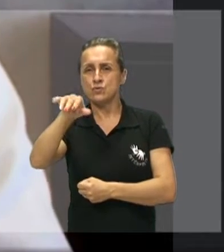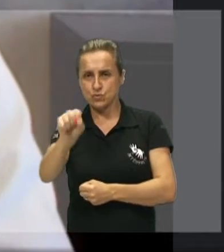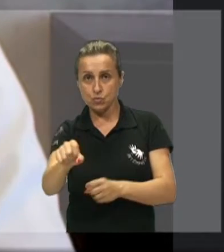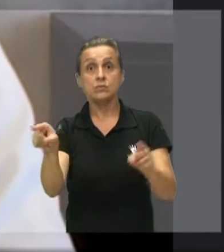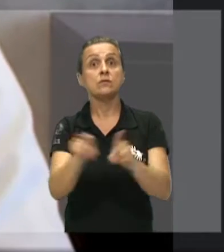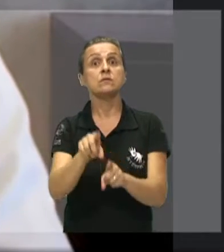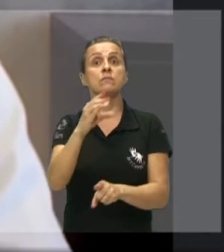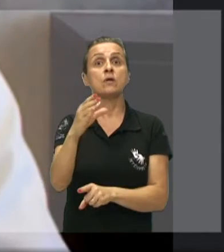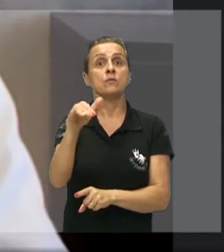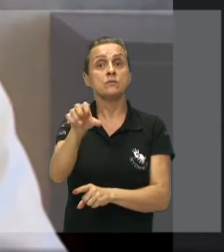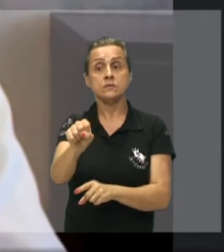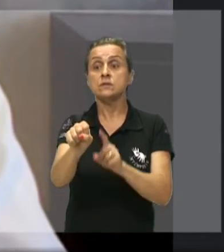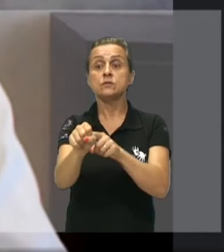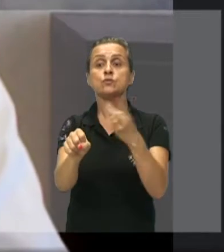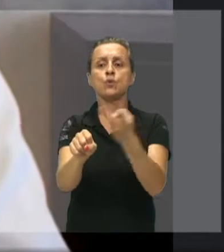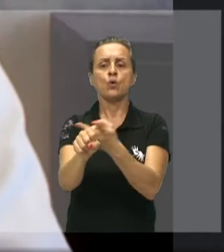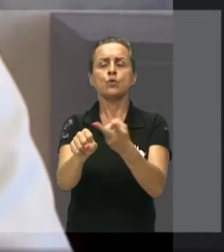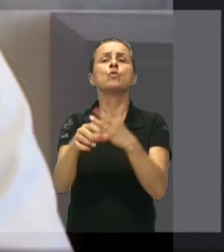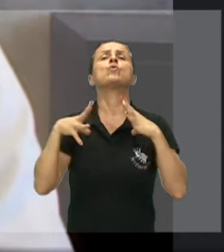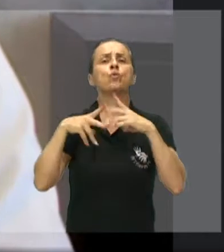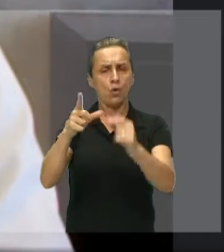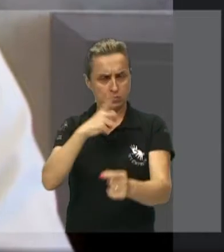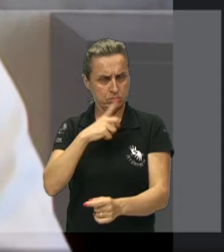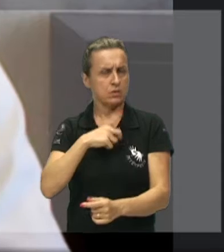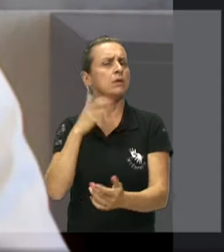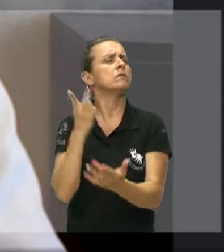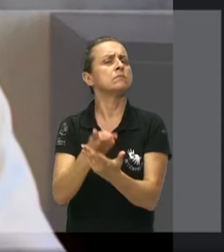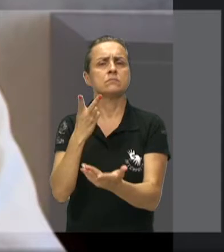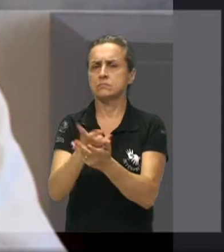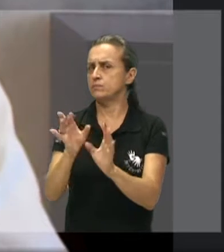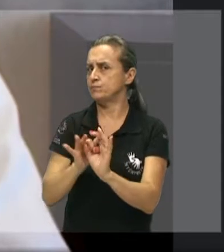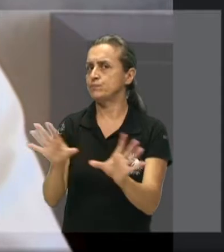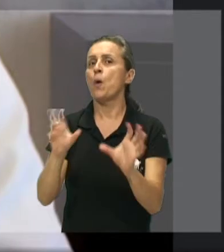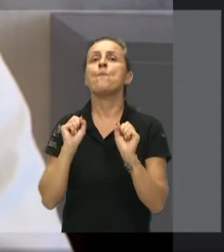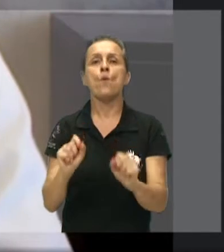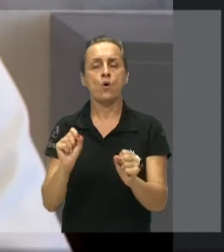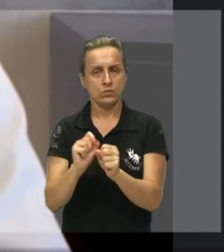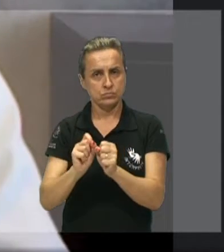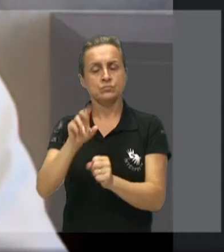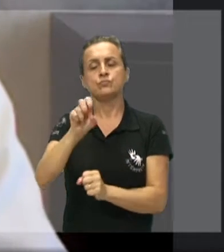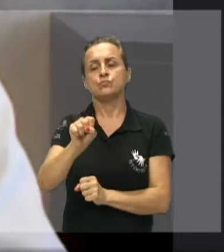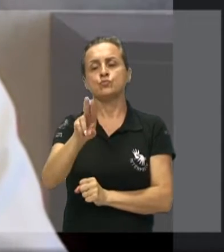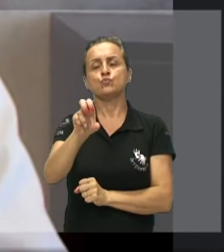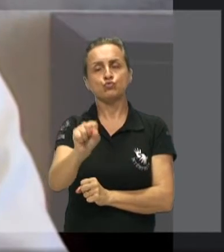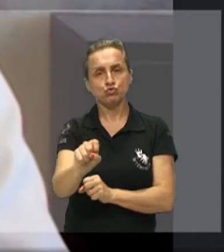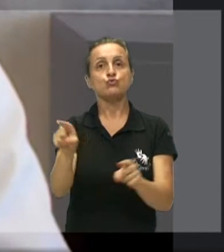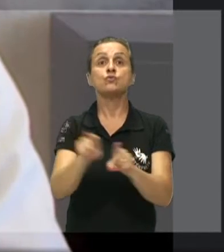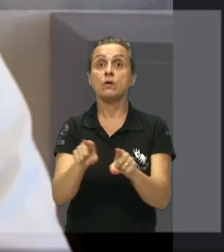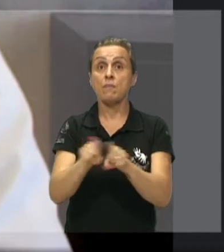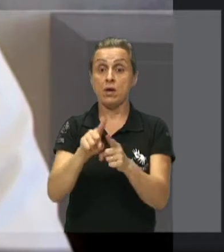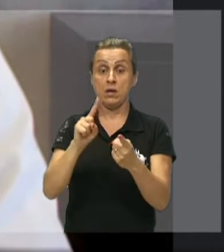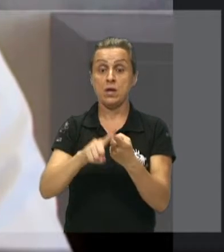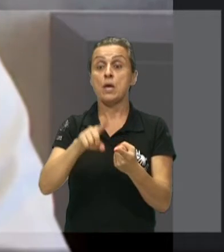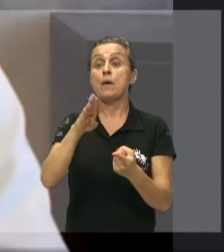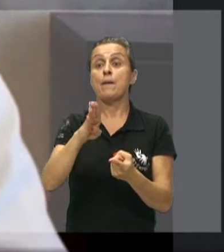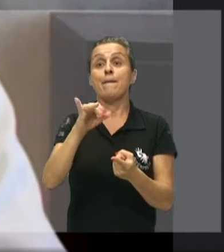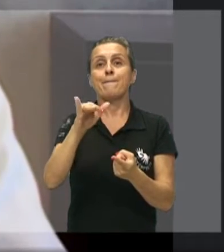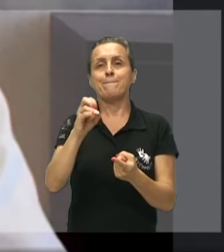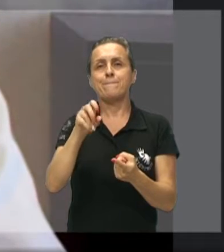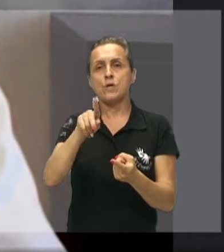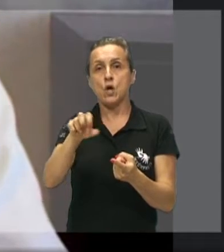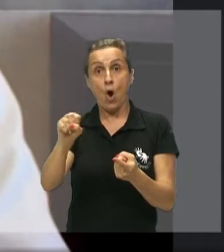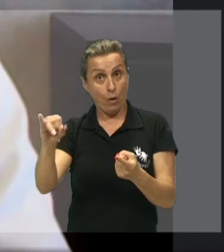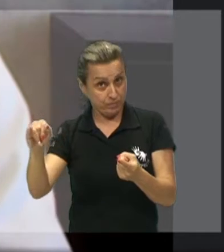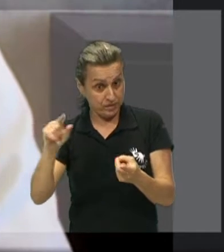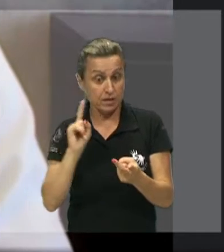São Vicente, todos eles têm exames, todos os exames podem ser realizados pelo SUS, inclusive biópsia, ressonância magnética, a gente pede exame